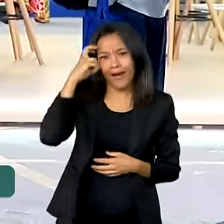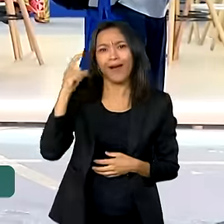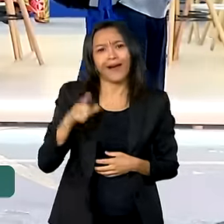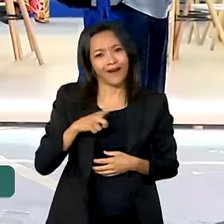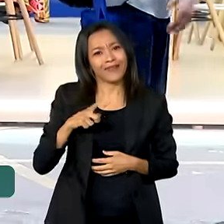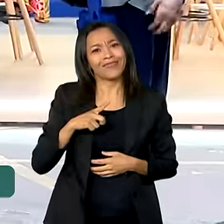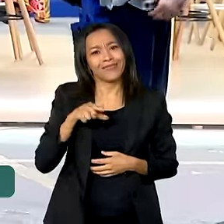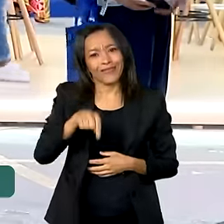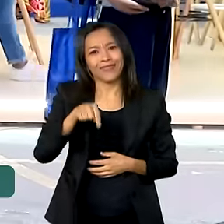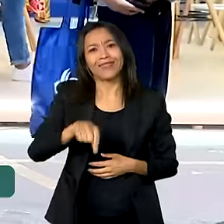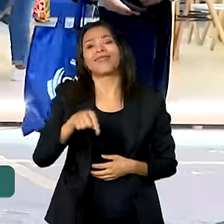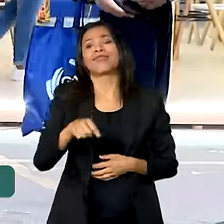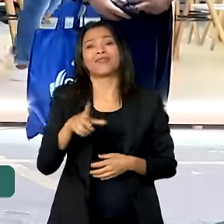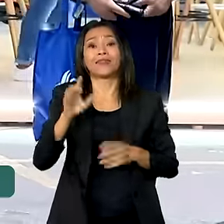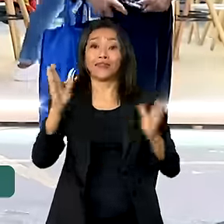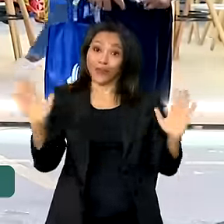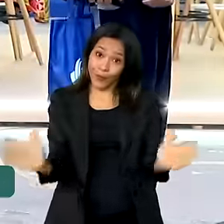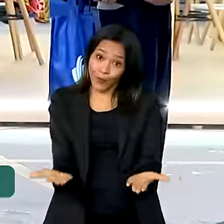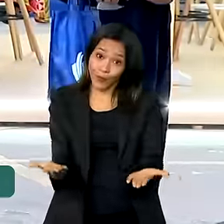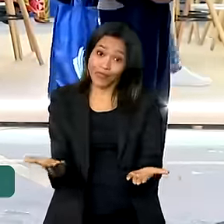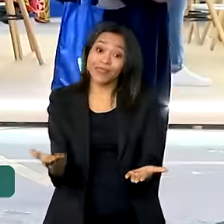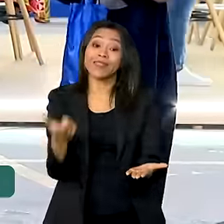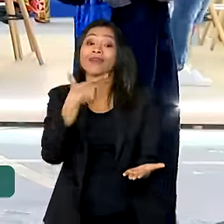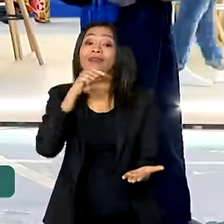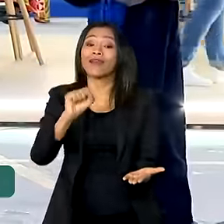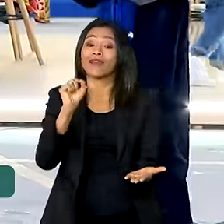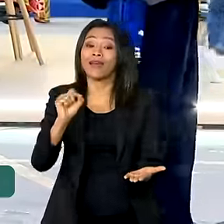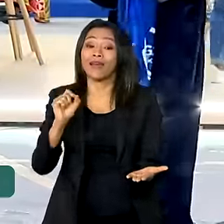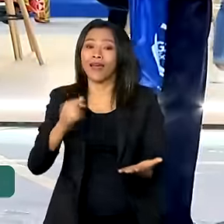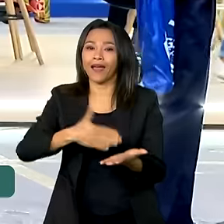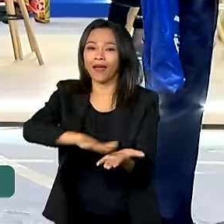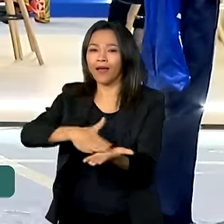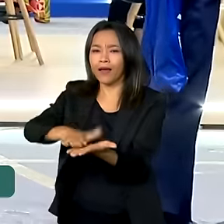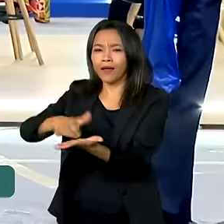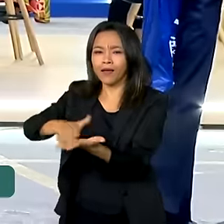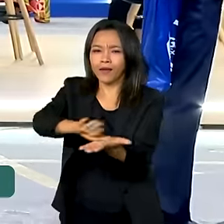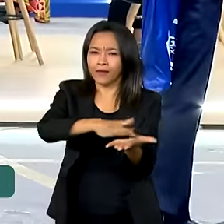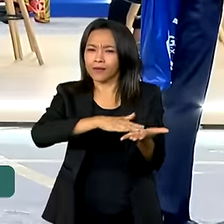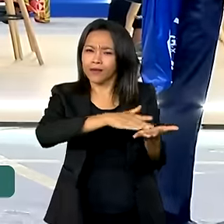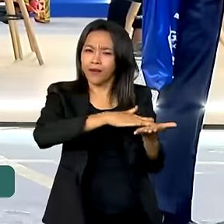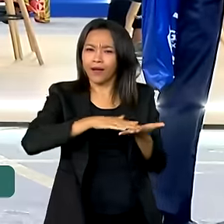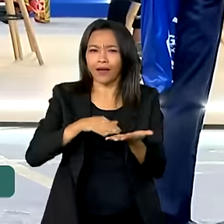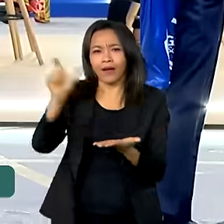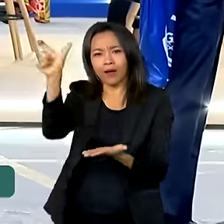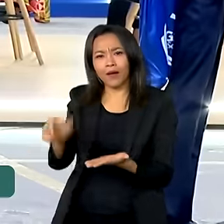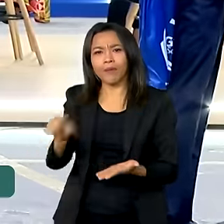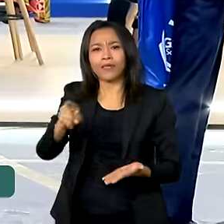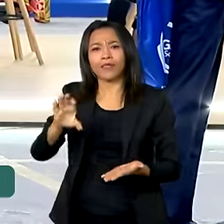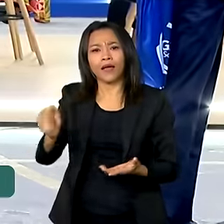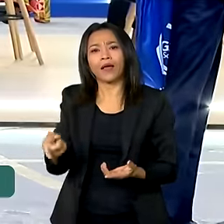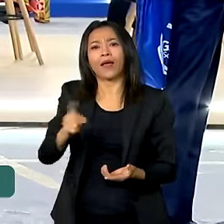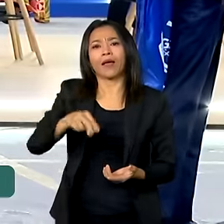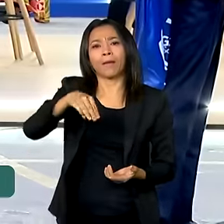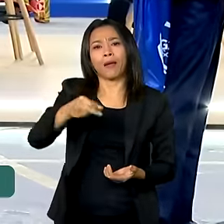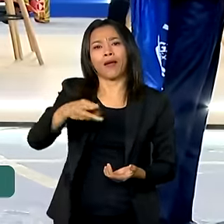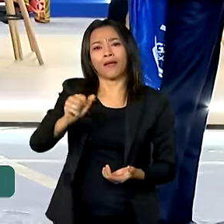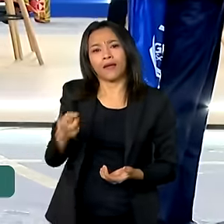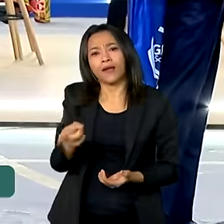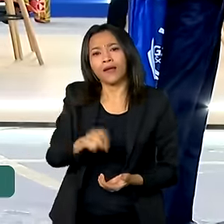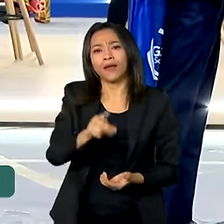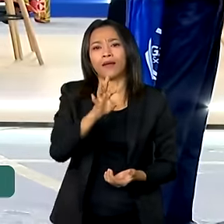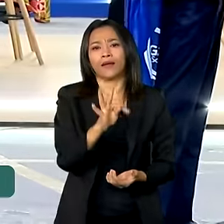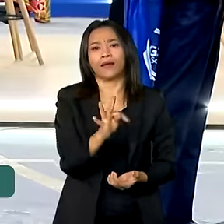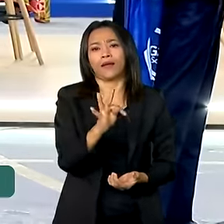esses dias de G20 Social. Hoje, Karine, é dia de samba e vai ter Zeca Pagodinho, Maria Rita e Tereza